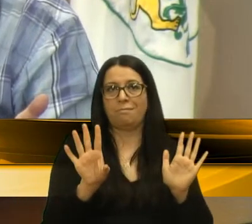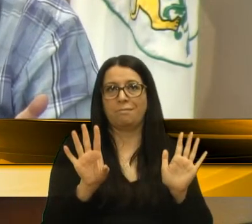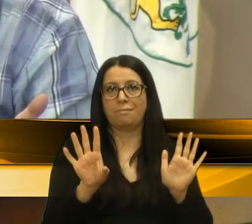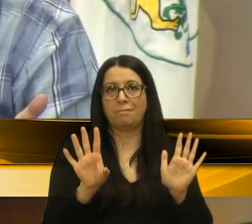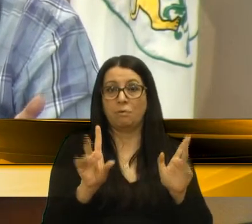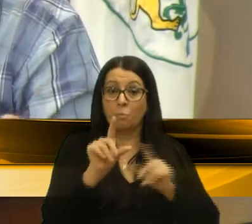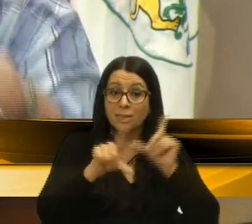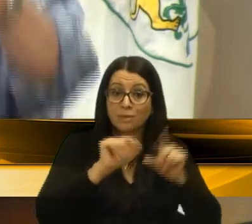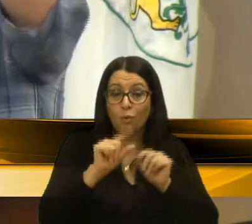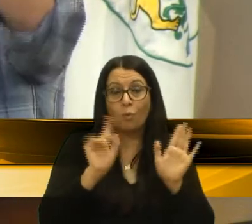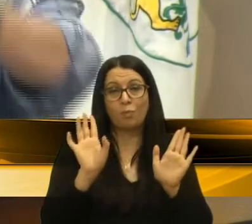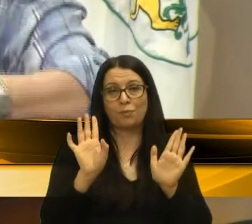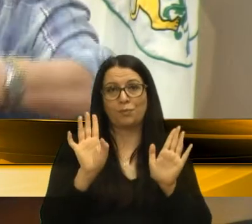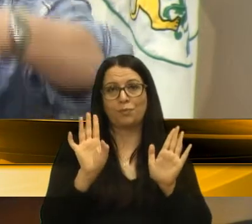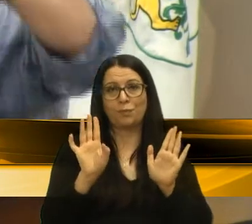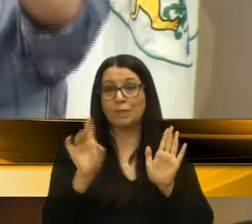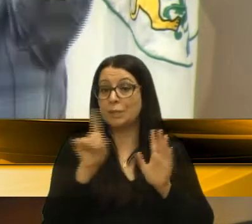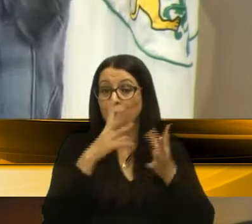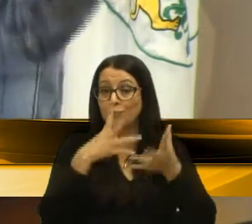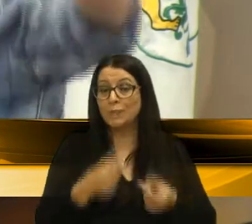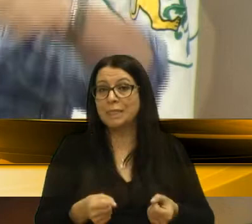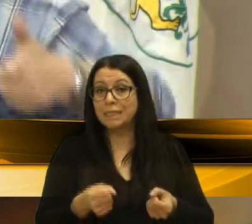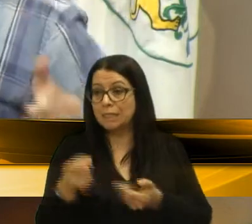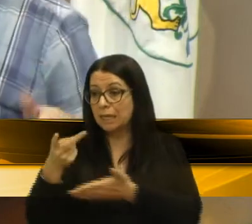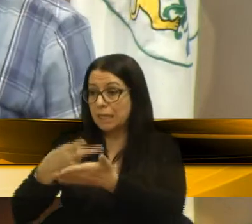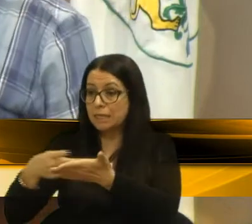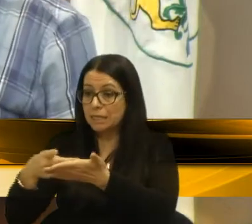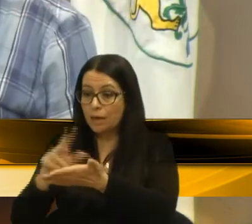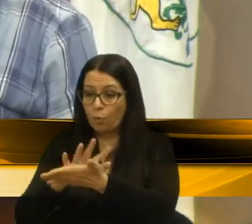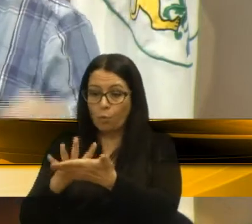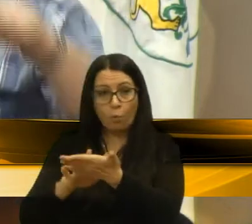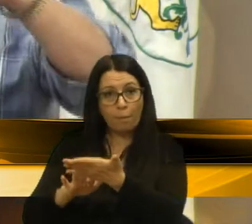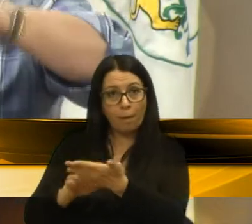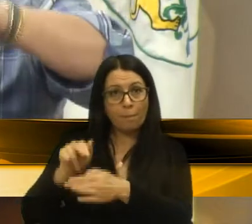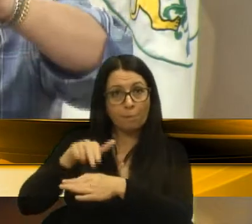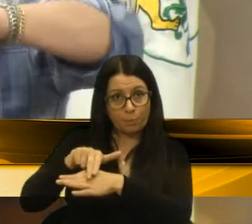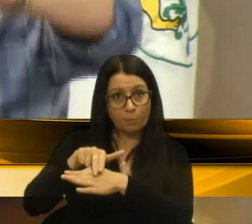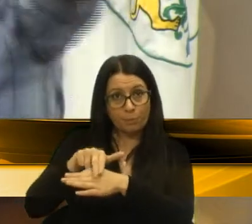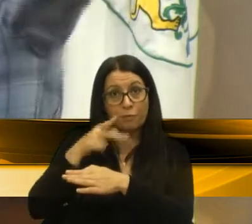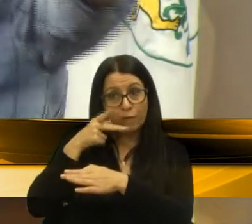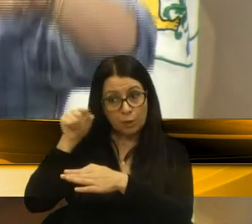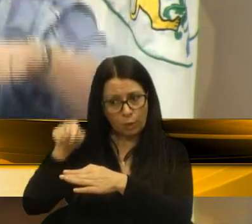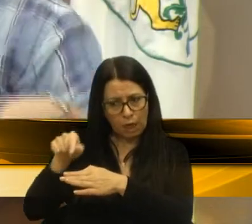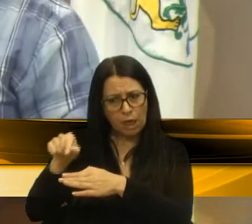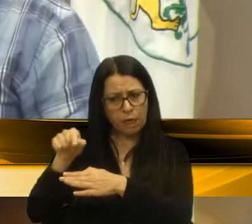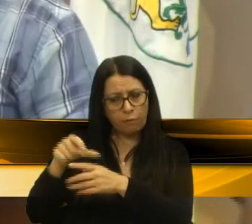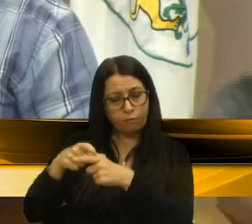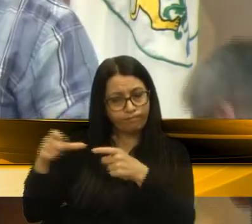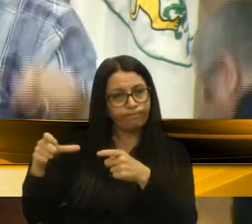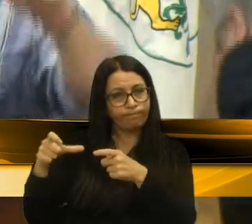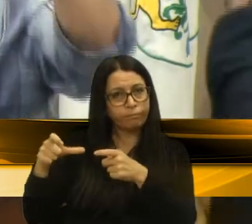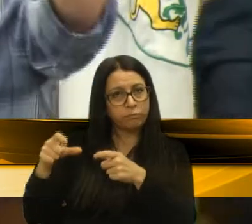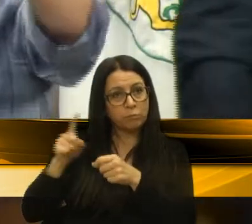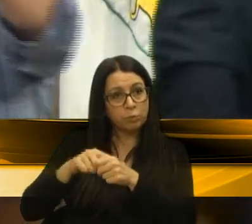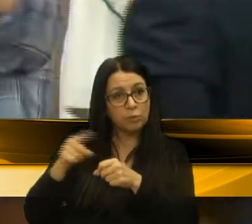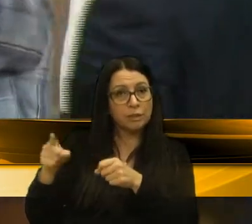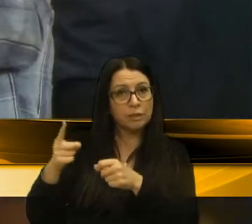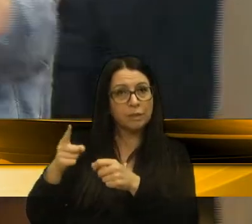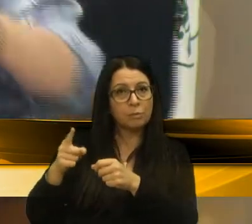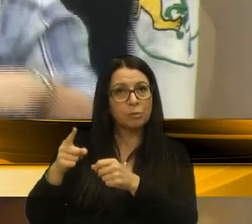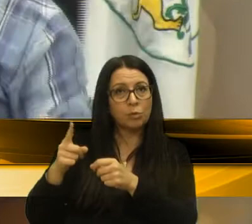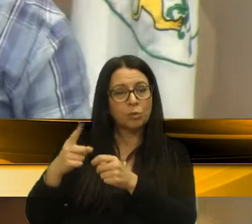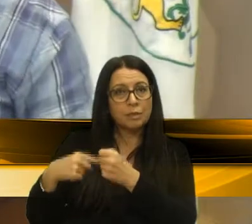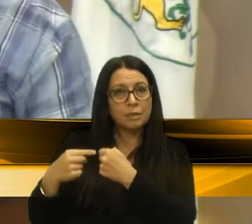alternativa já que não nos permite desenhar o mapa no anexo dizendo que aqui foi ampliado perímetro urbano aqui foi